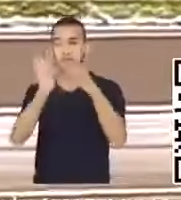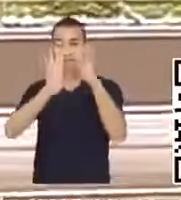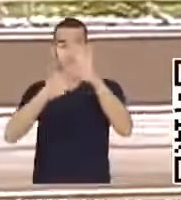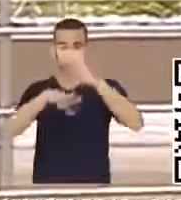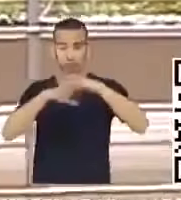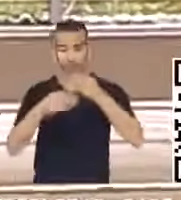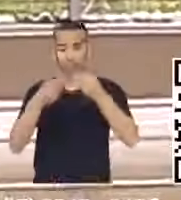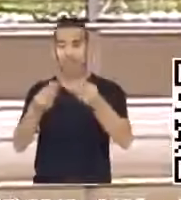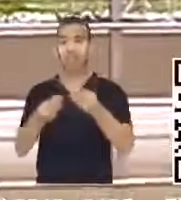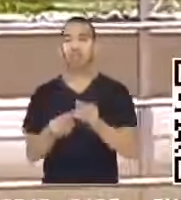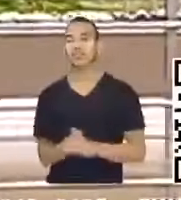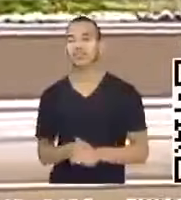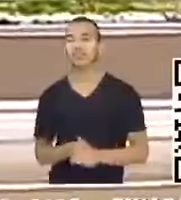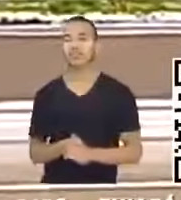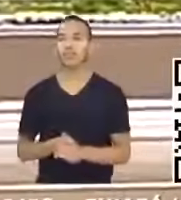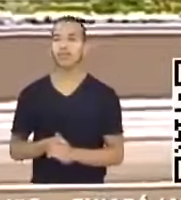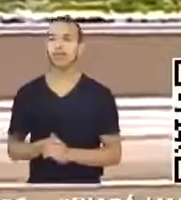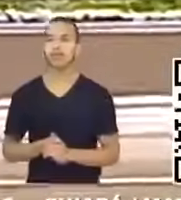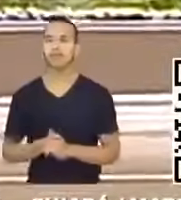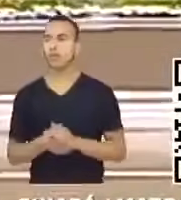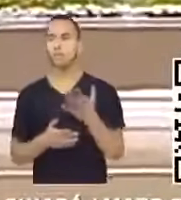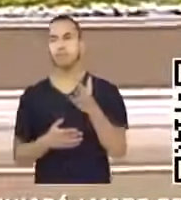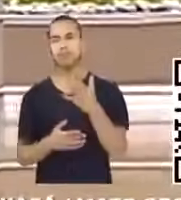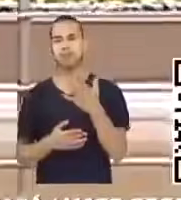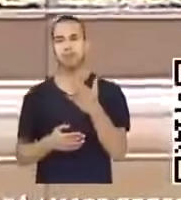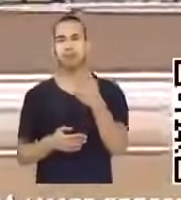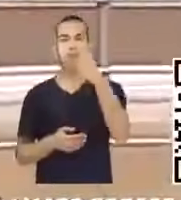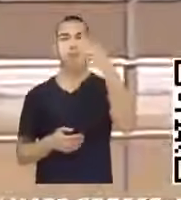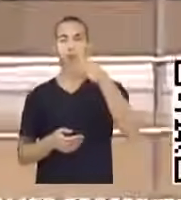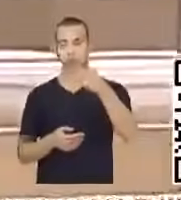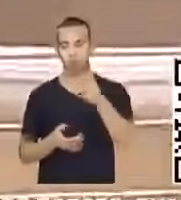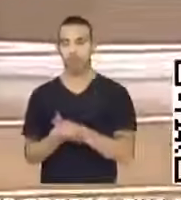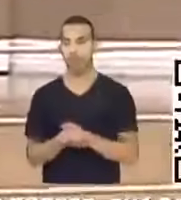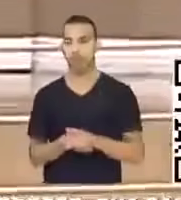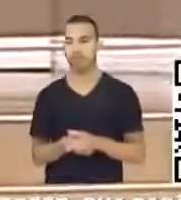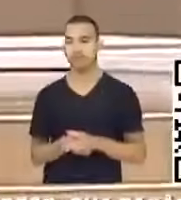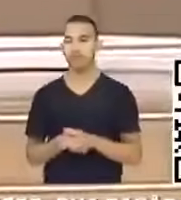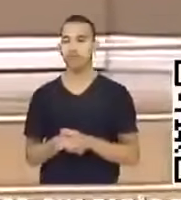deu o que deve ter durado assim o máximo 1 minuto